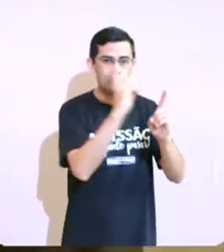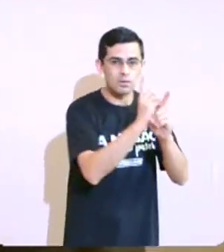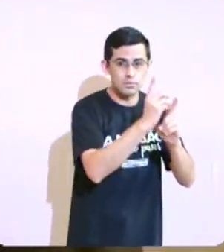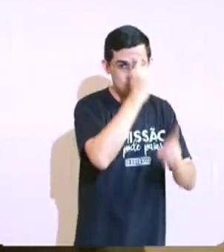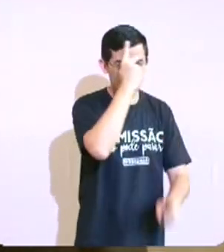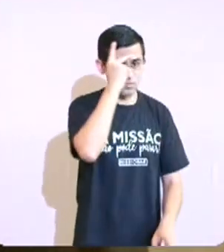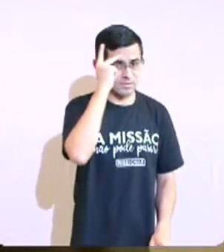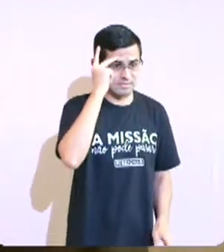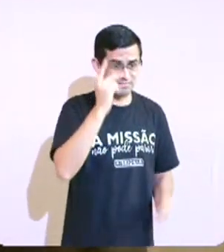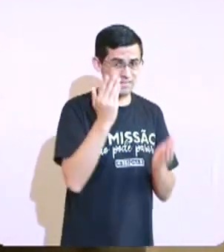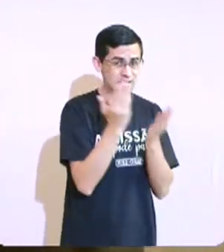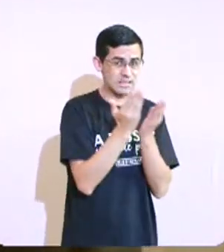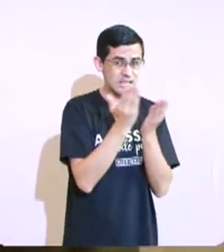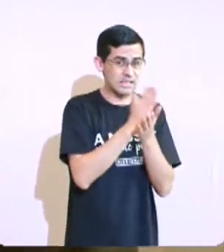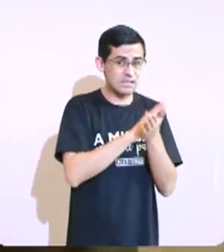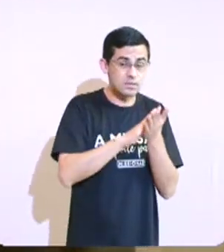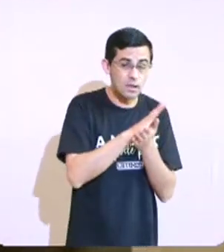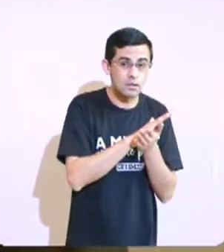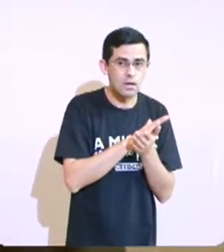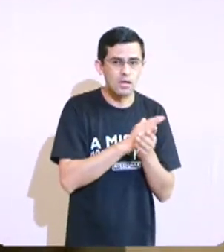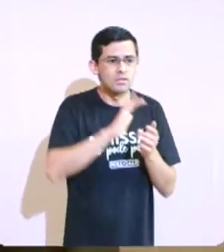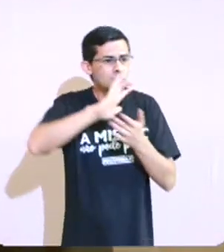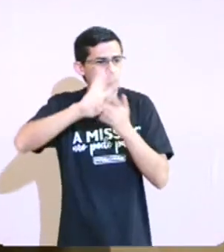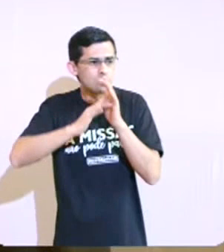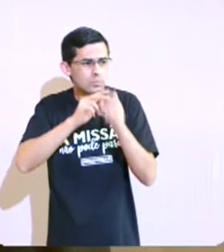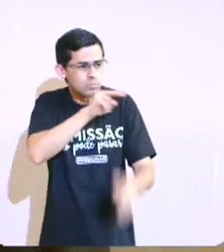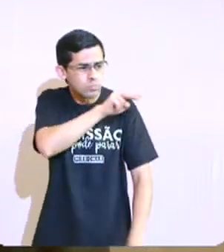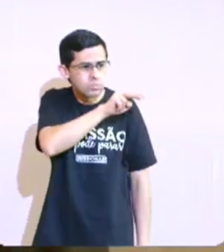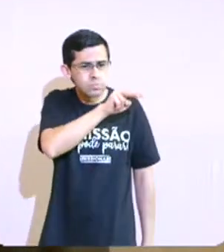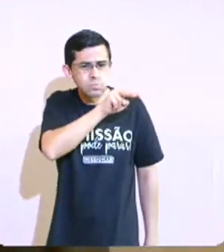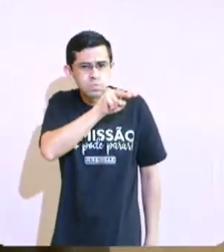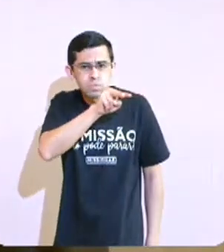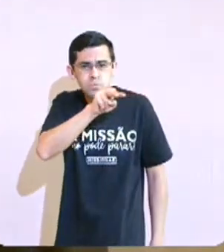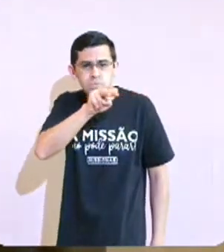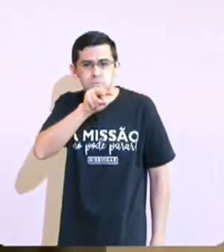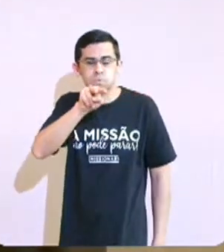de Cristo ainda. Vendo Jesus as multidões,